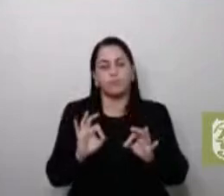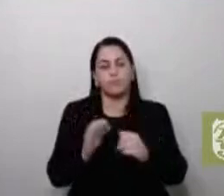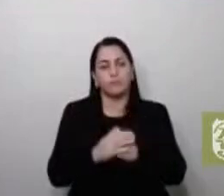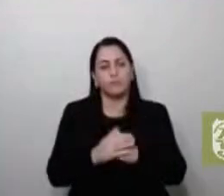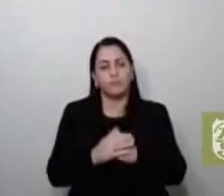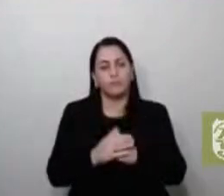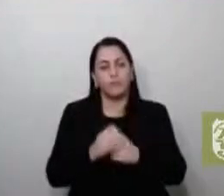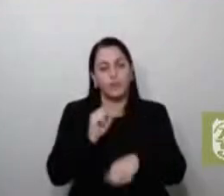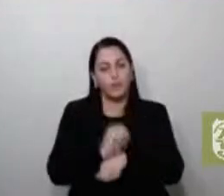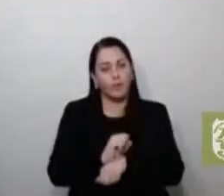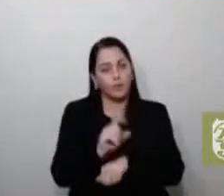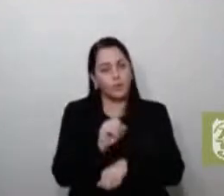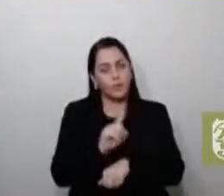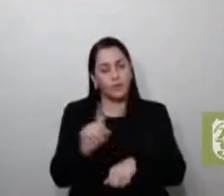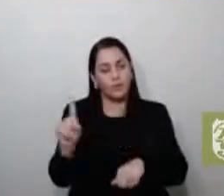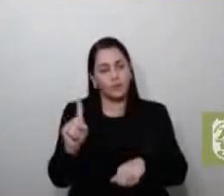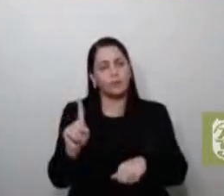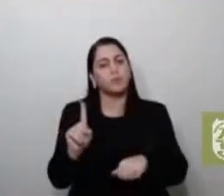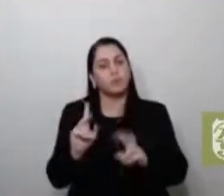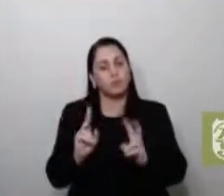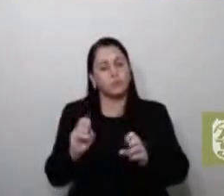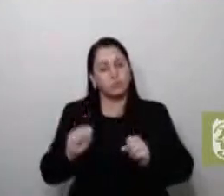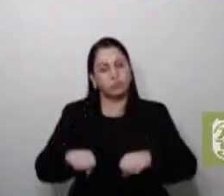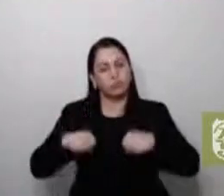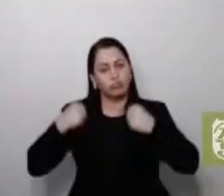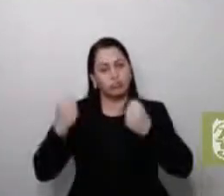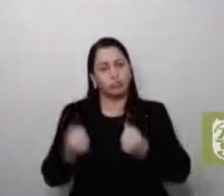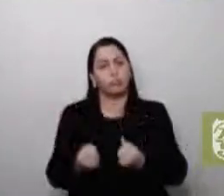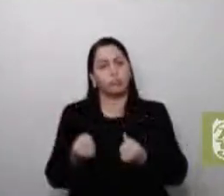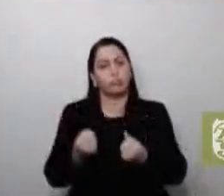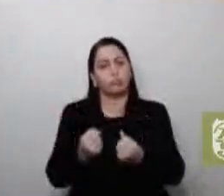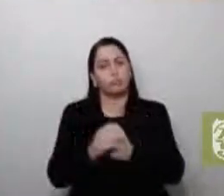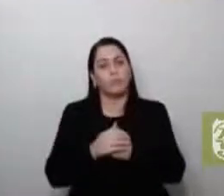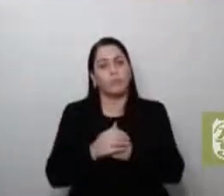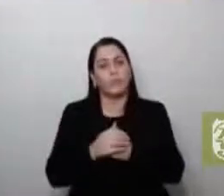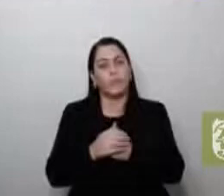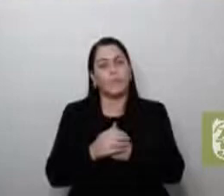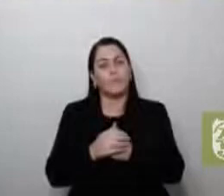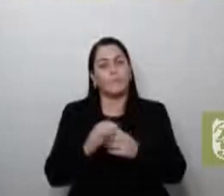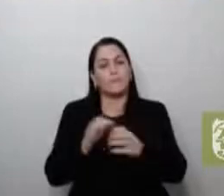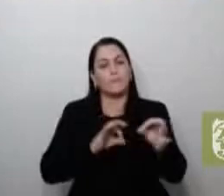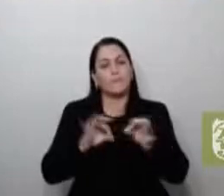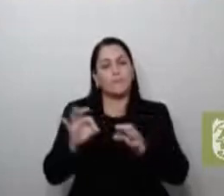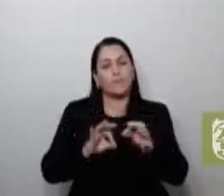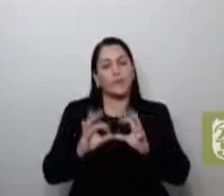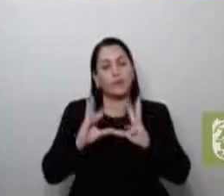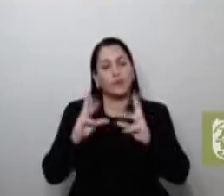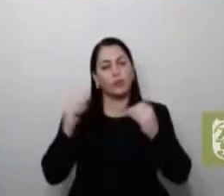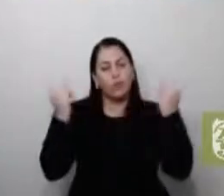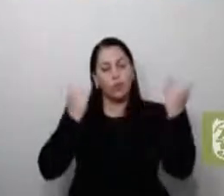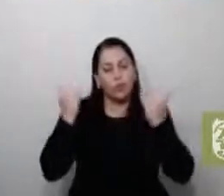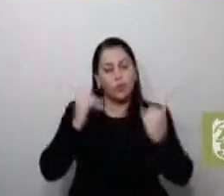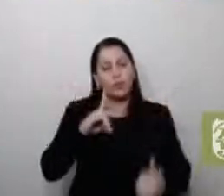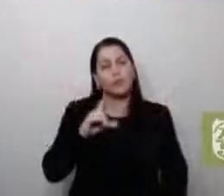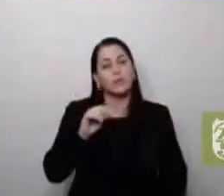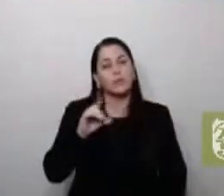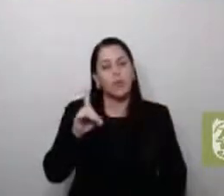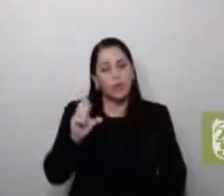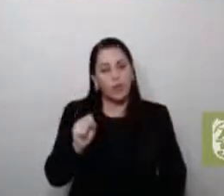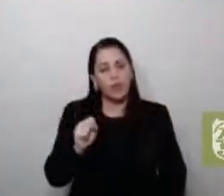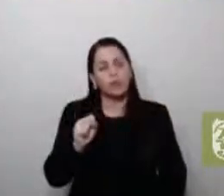medirão esforços para levantar e sistematizar dados, identificar